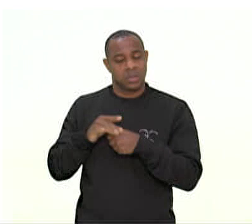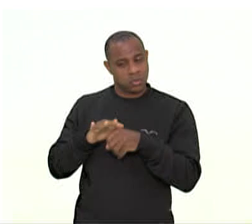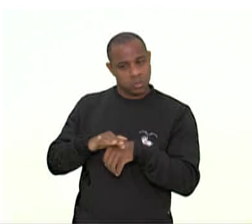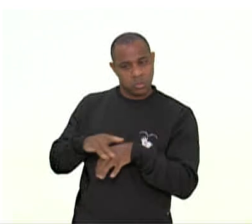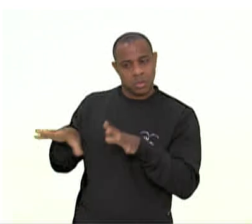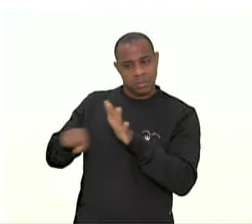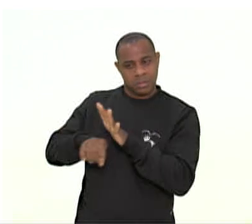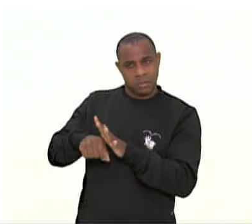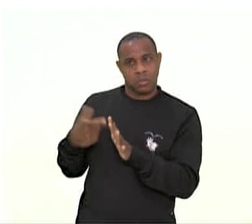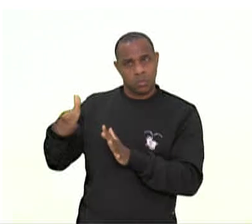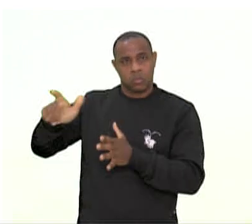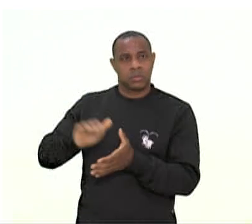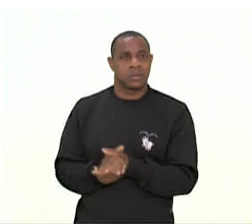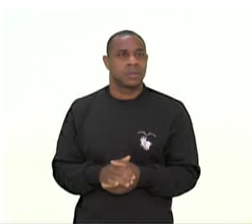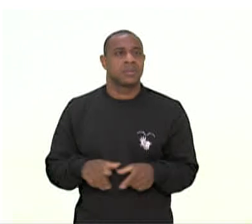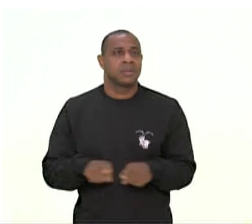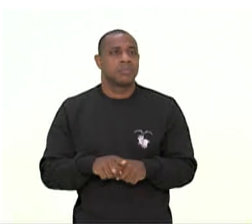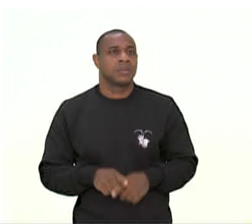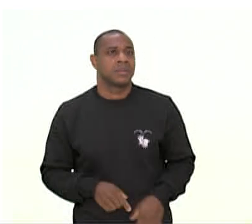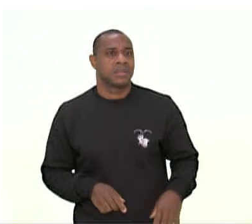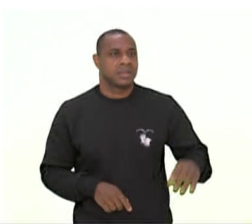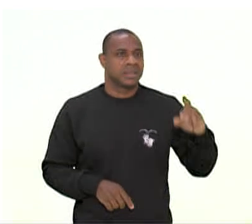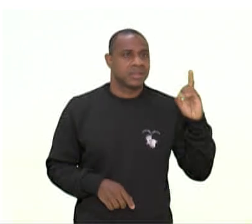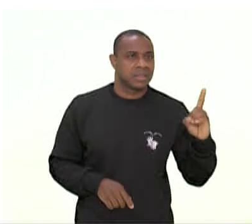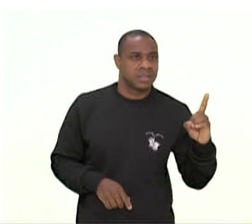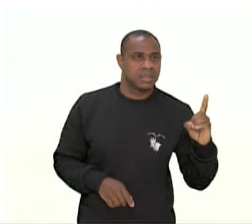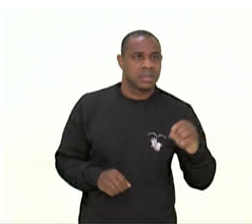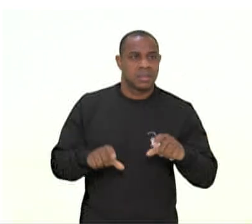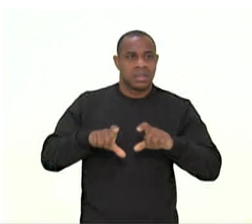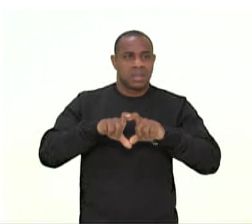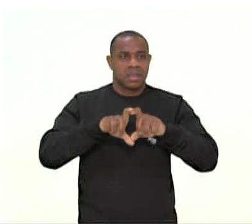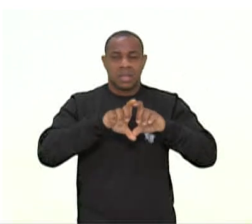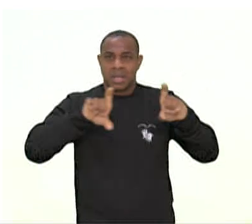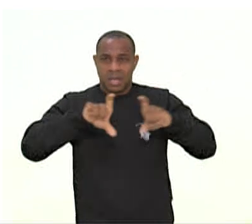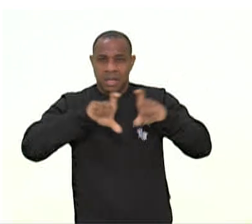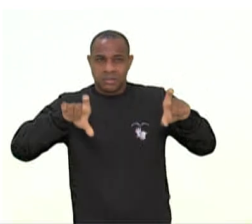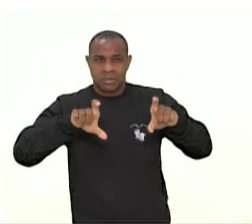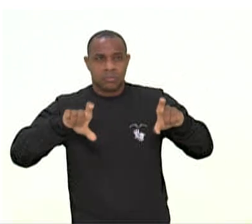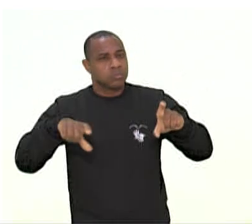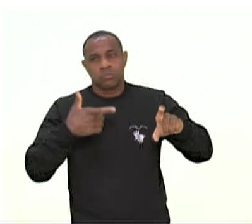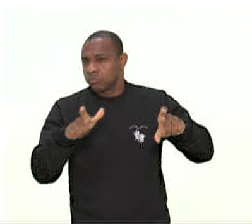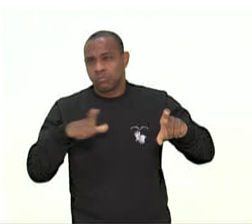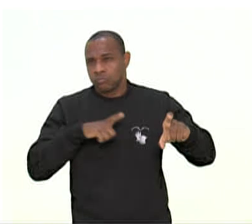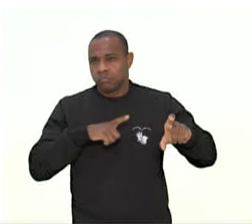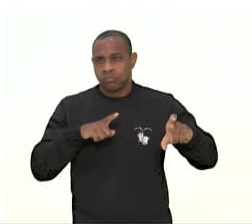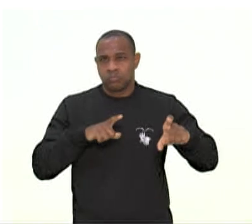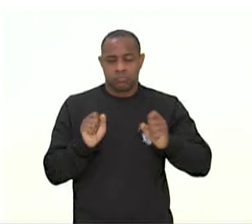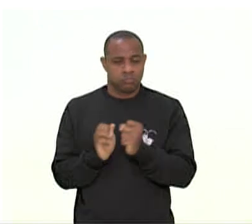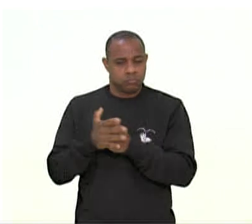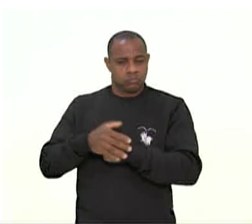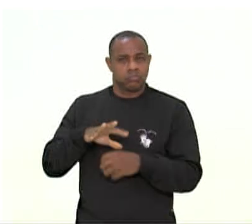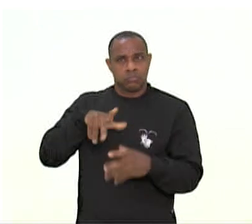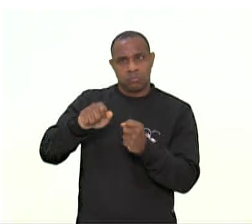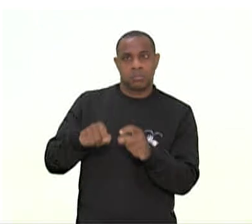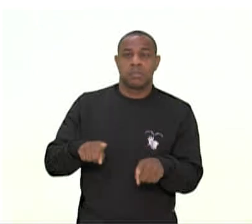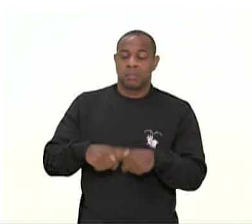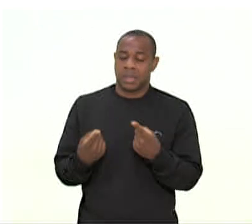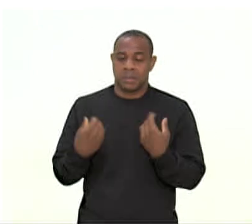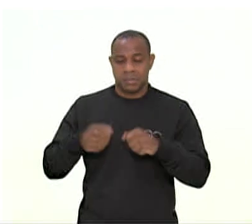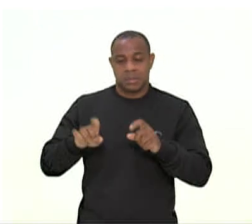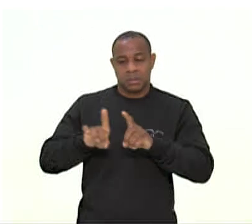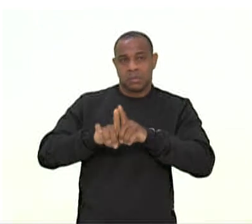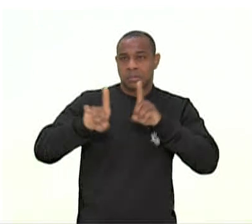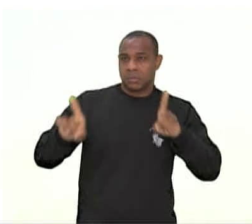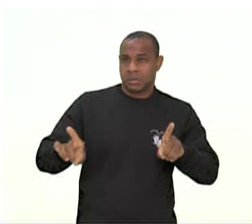Ou letra D, a charge não menciona a pandemia, mas uma provável síndrome respiratória e, por isso, o distanciamento